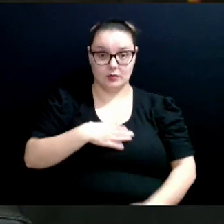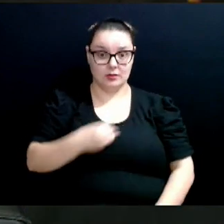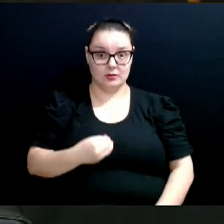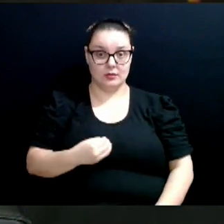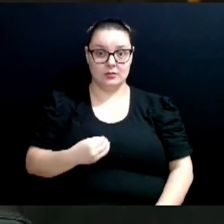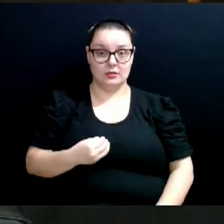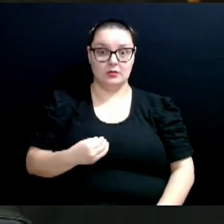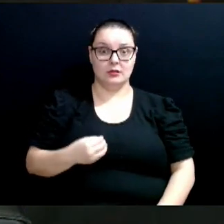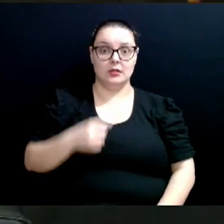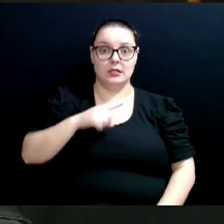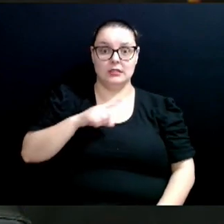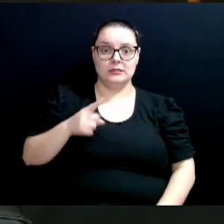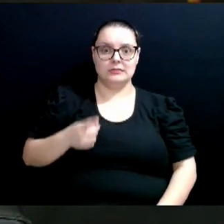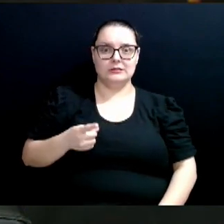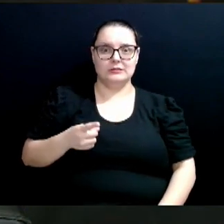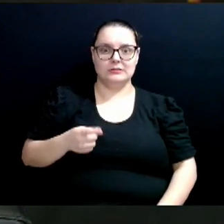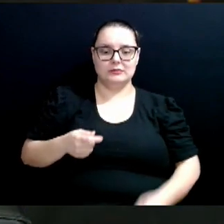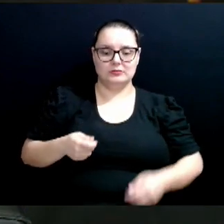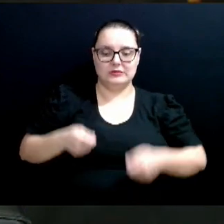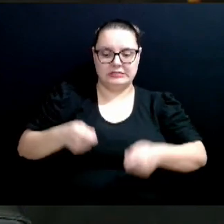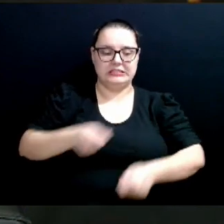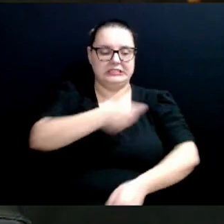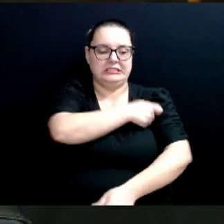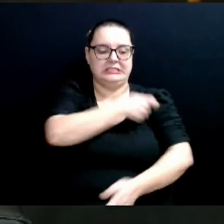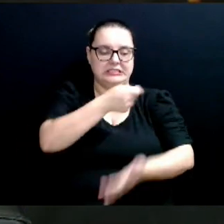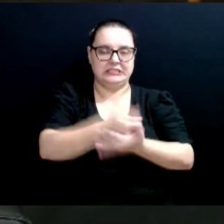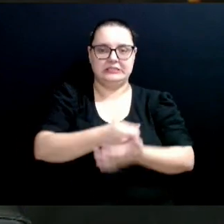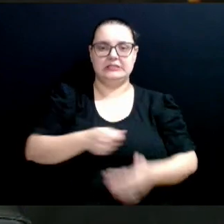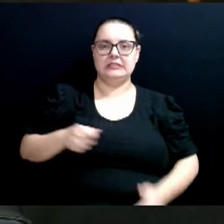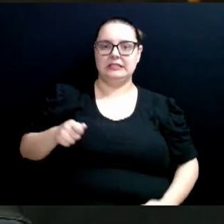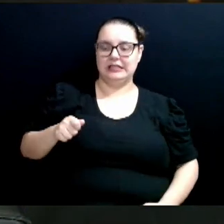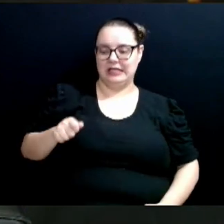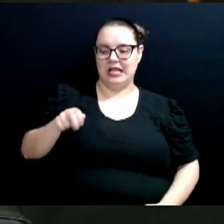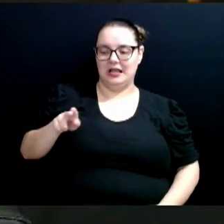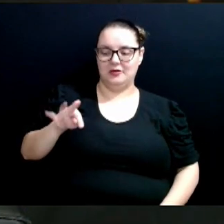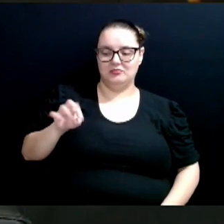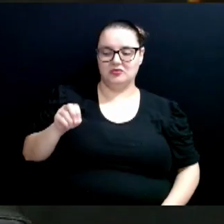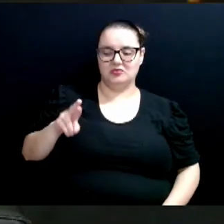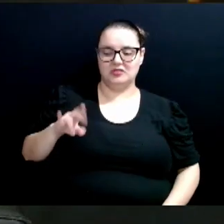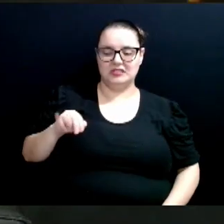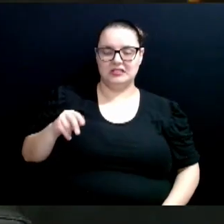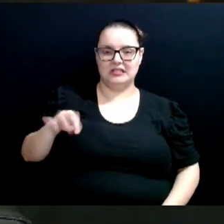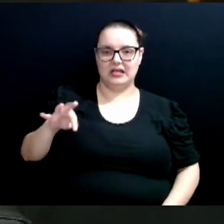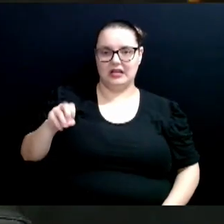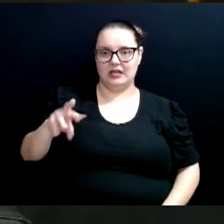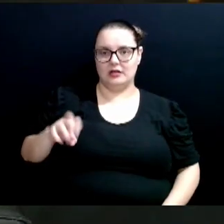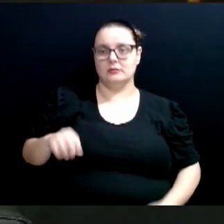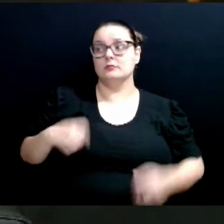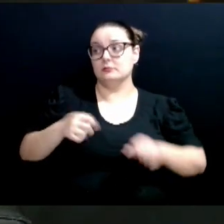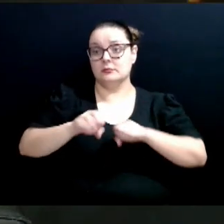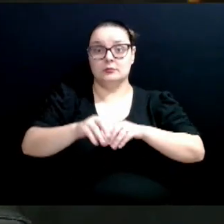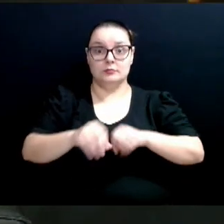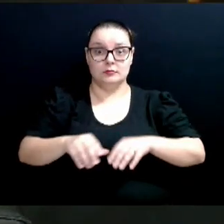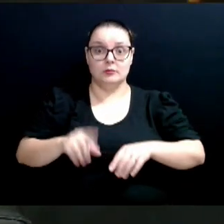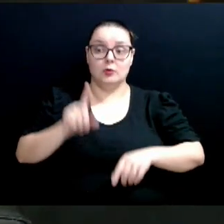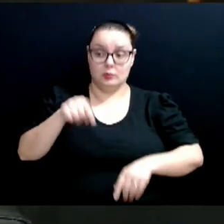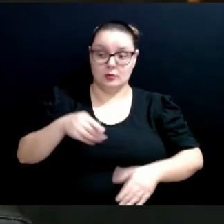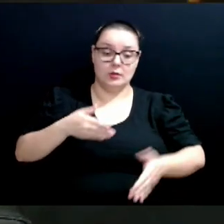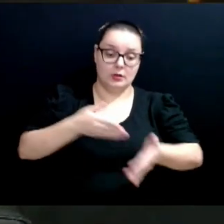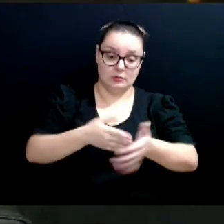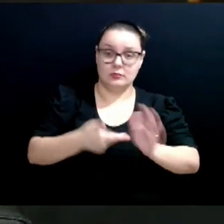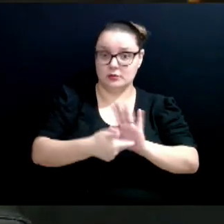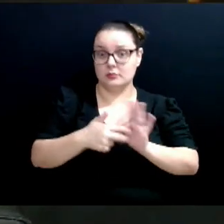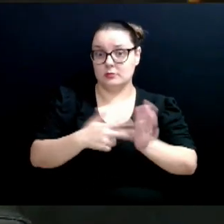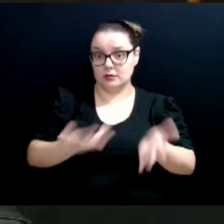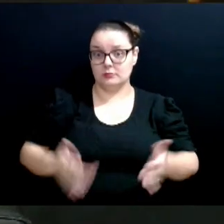no autoritarismo, sem ser autoritário, né? É preciso ensinar o que é limite e executar